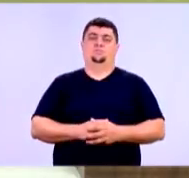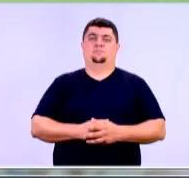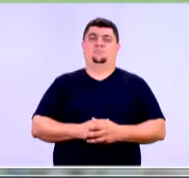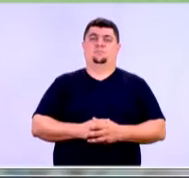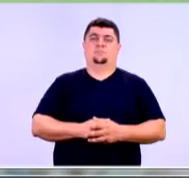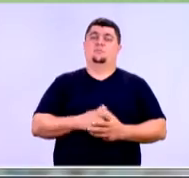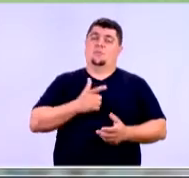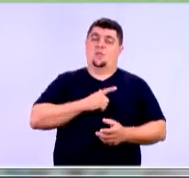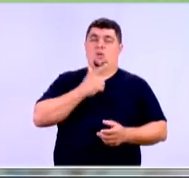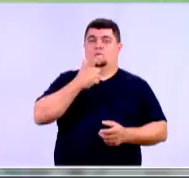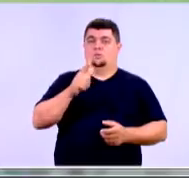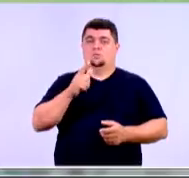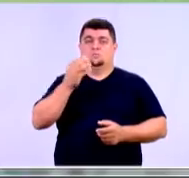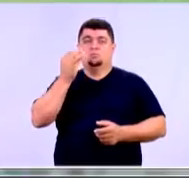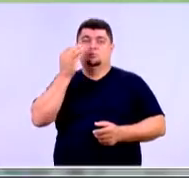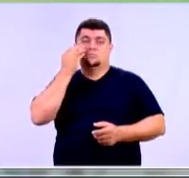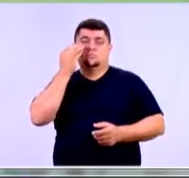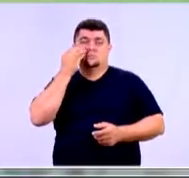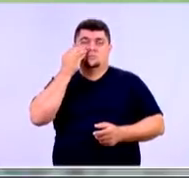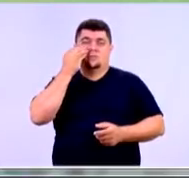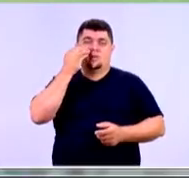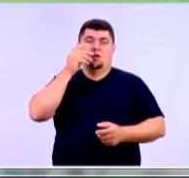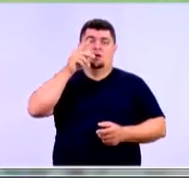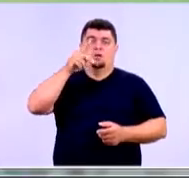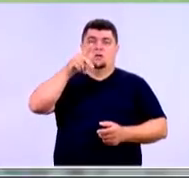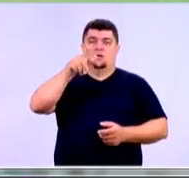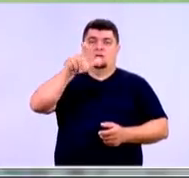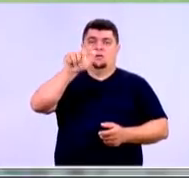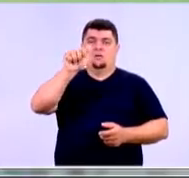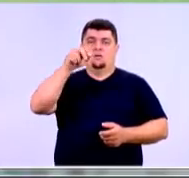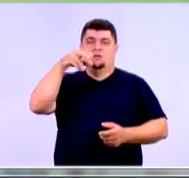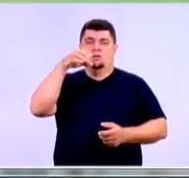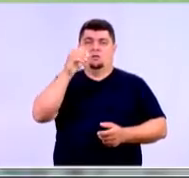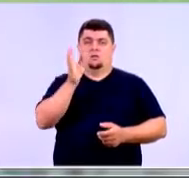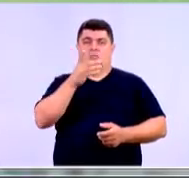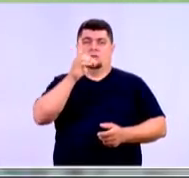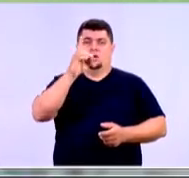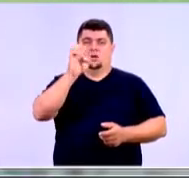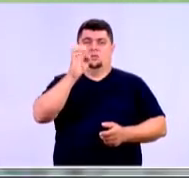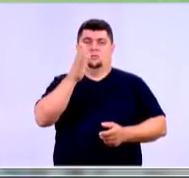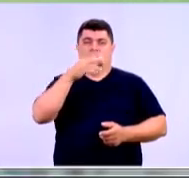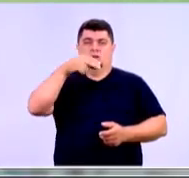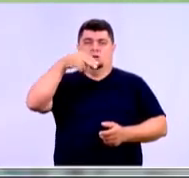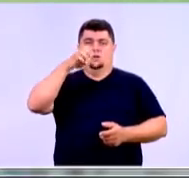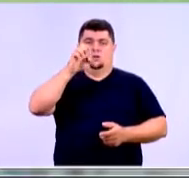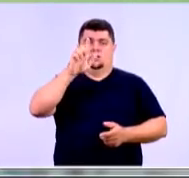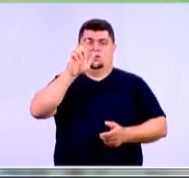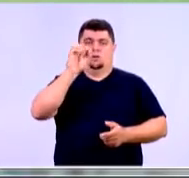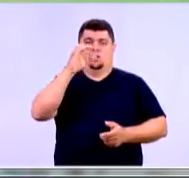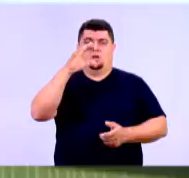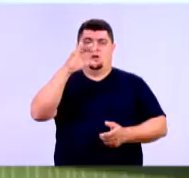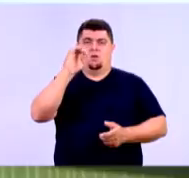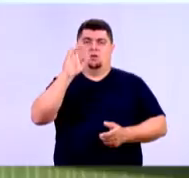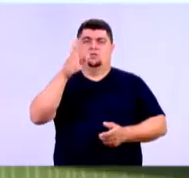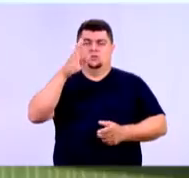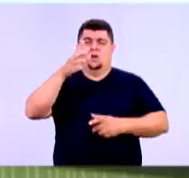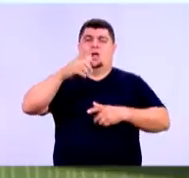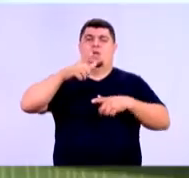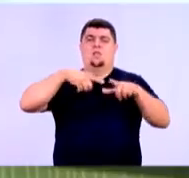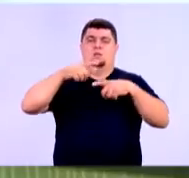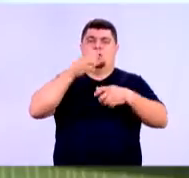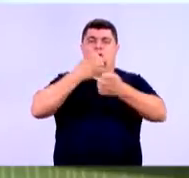Além disso, é analisado o plano de negócio. Eu sei que vocês tiveram algumas disciplinas que trabalharam, né? Empreendedorismo foi trabalhado com vocês, plano de